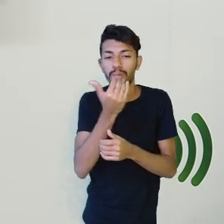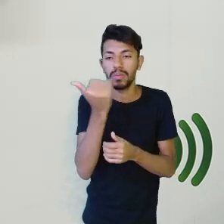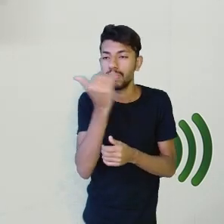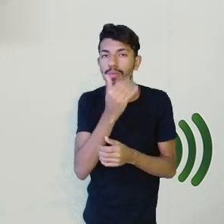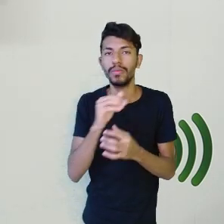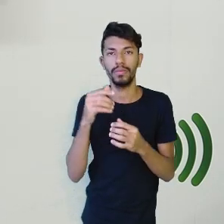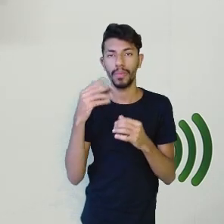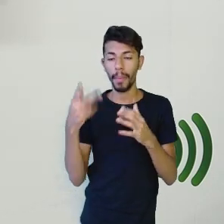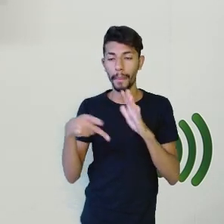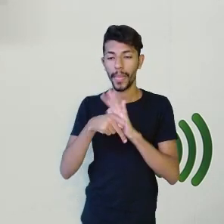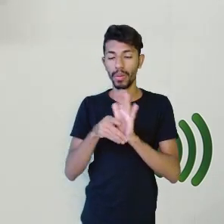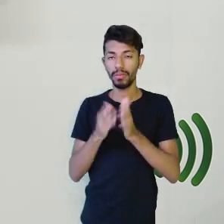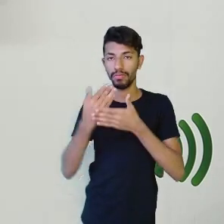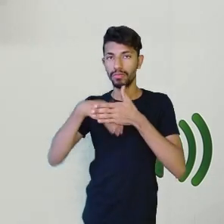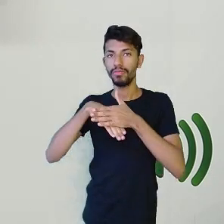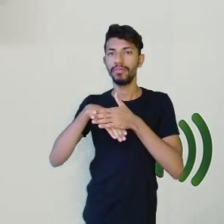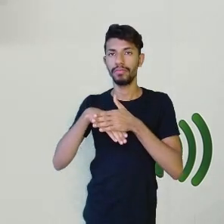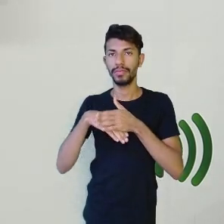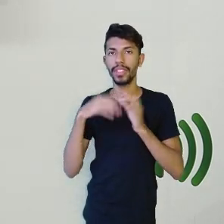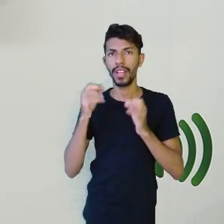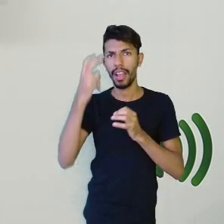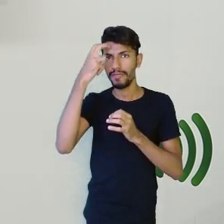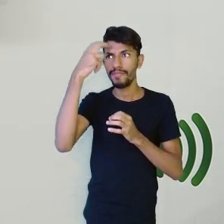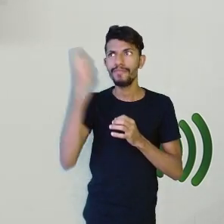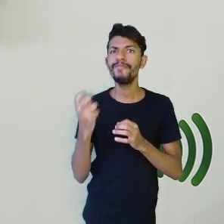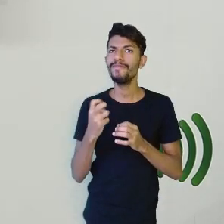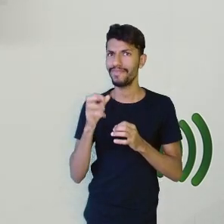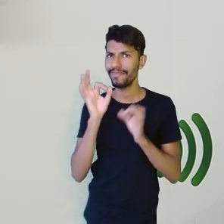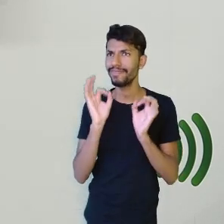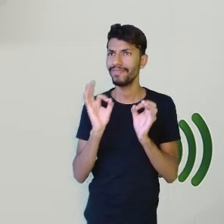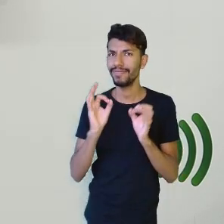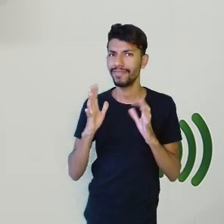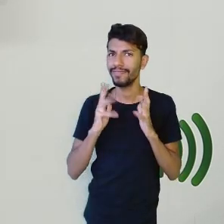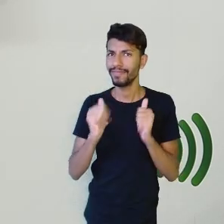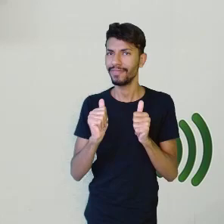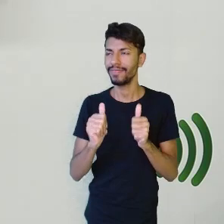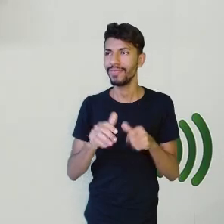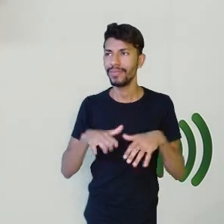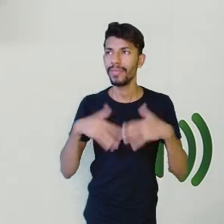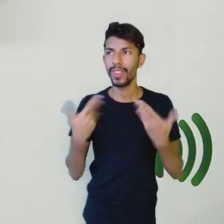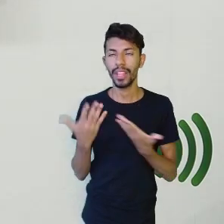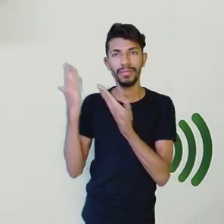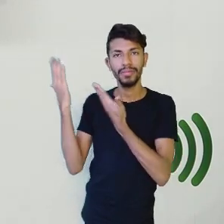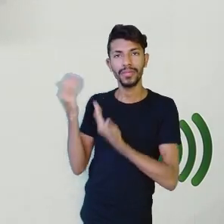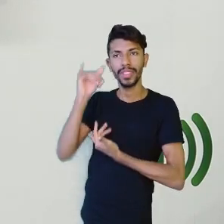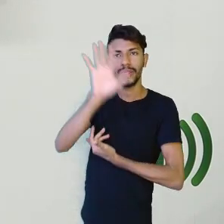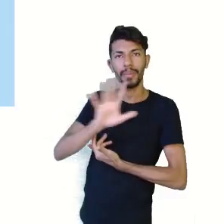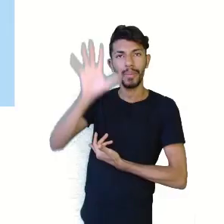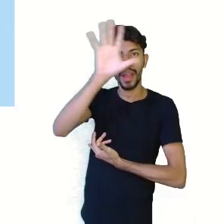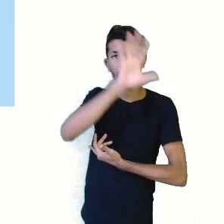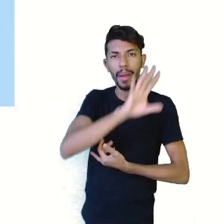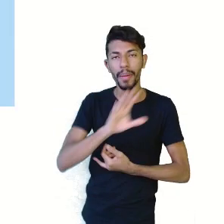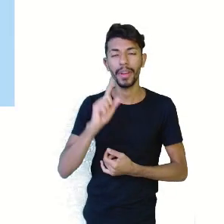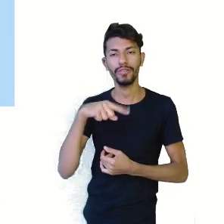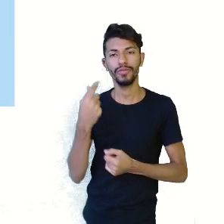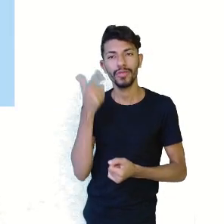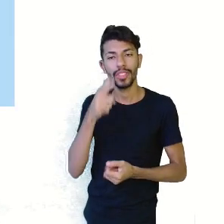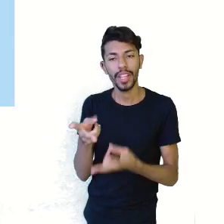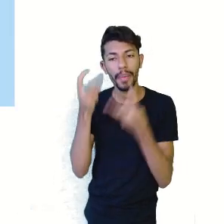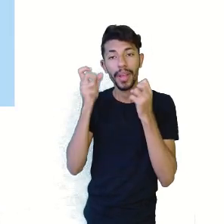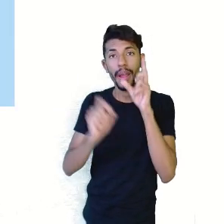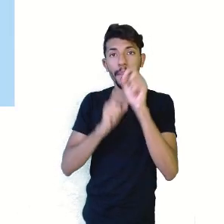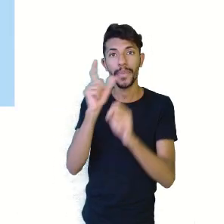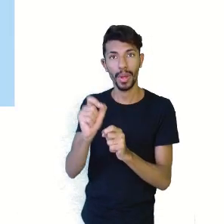para si. Inteligente, né, a atitude delas? Então, nós podemos ver agora, nesse mapa, bem